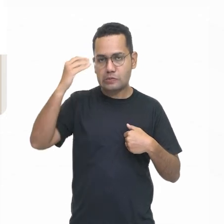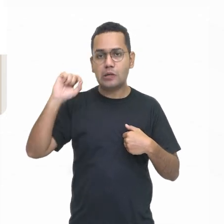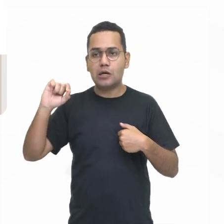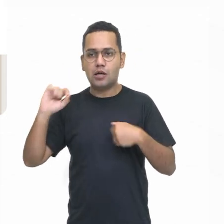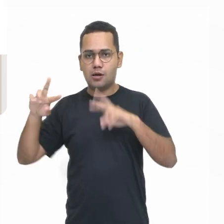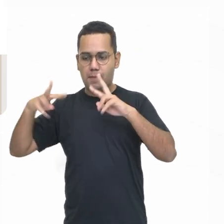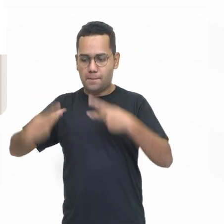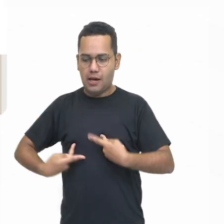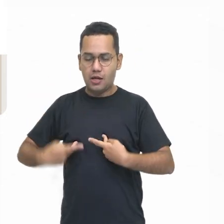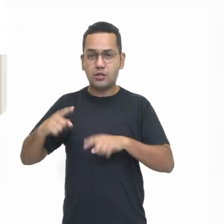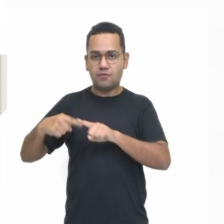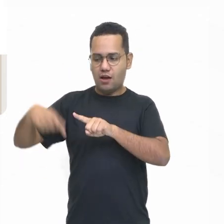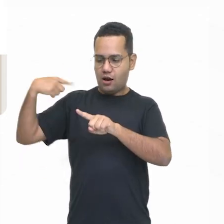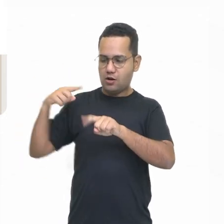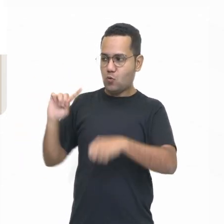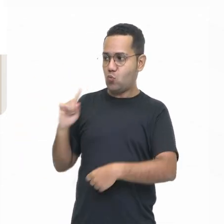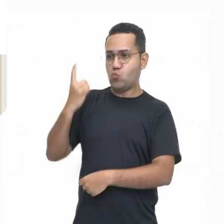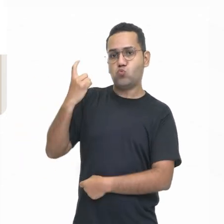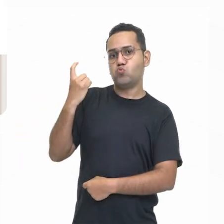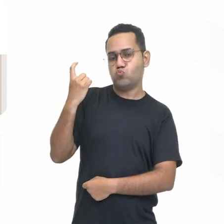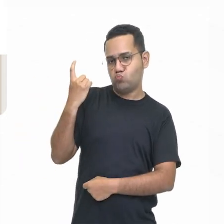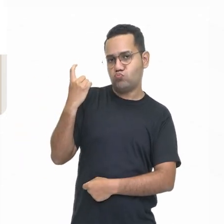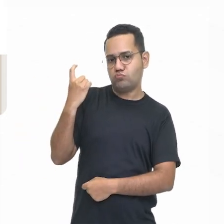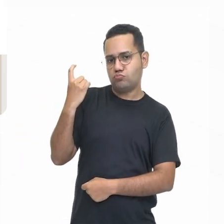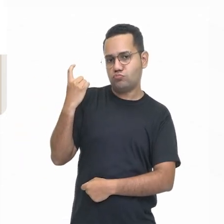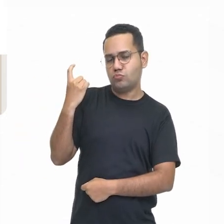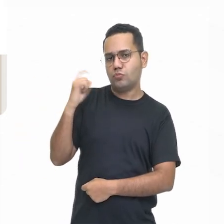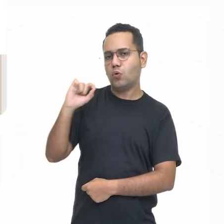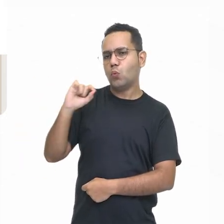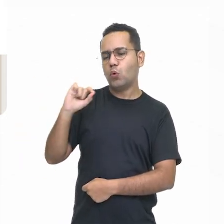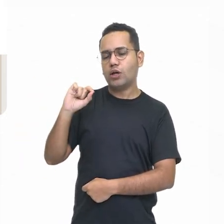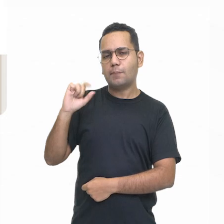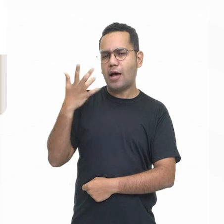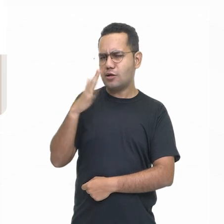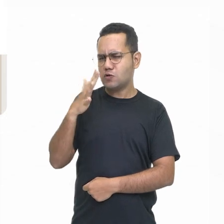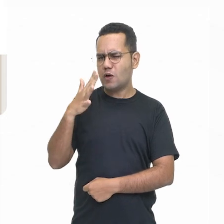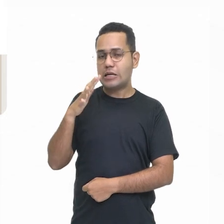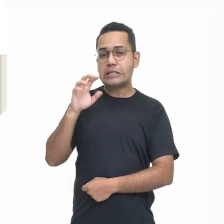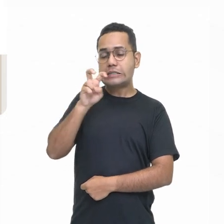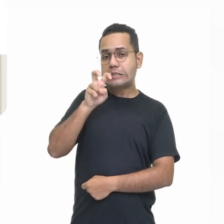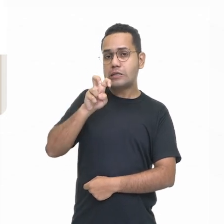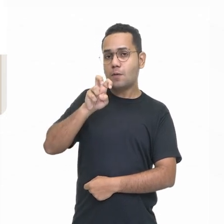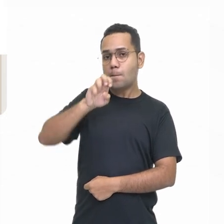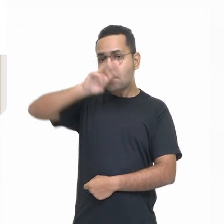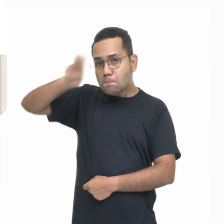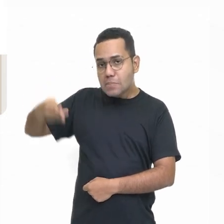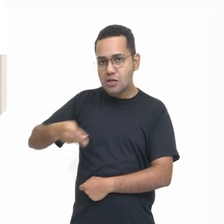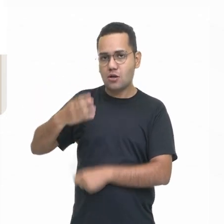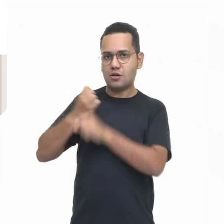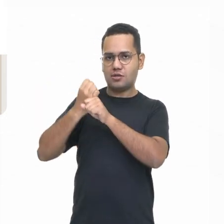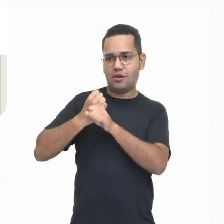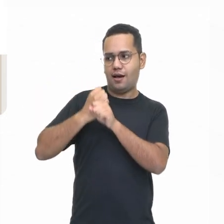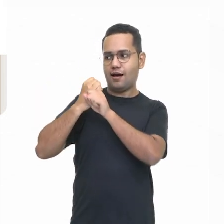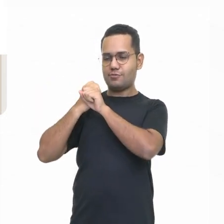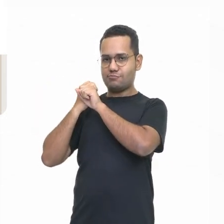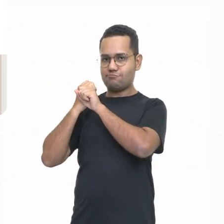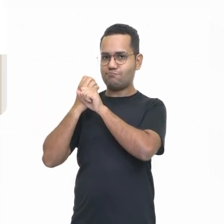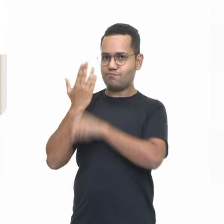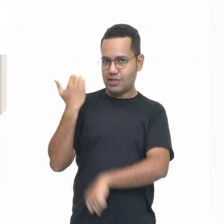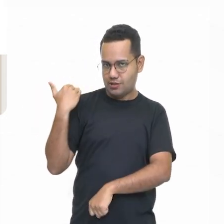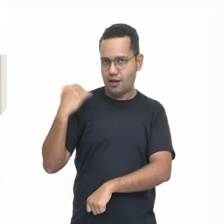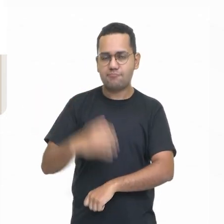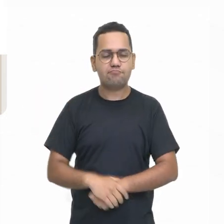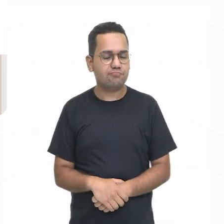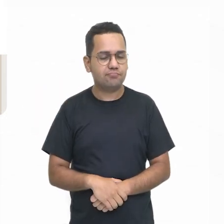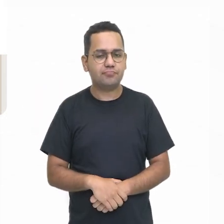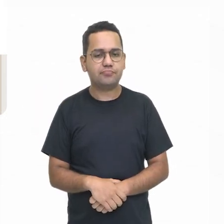há cerca de 8 a 5 milhões de anos. Então, em algum momento da